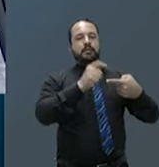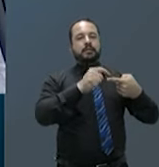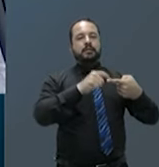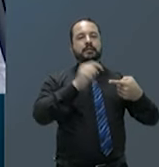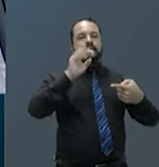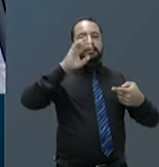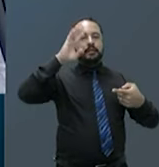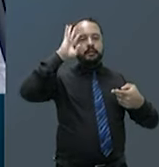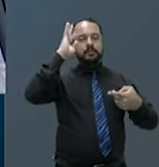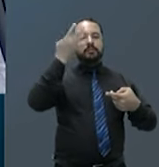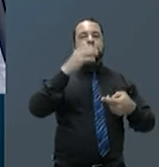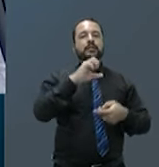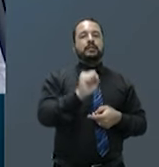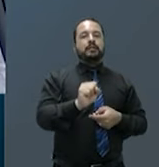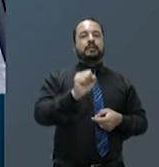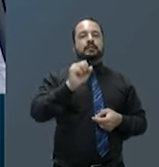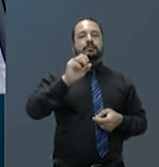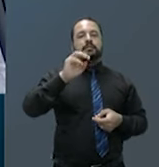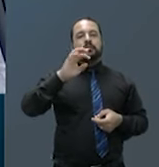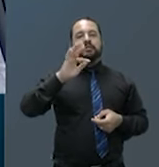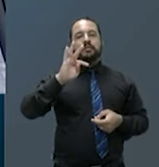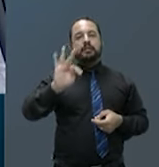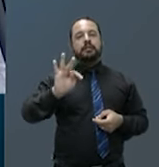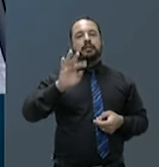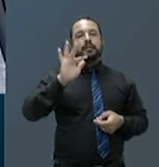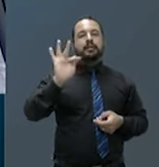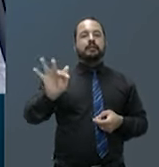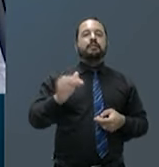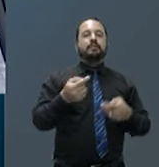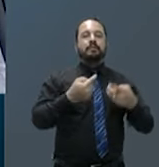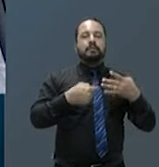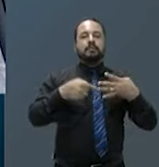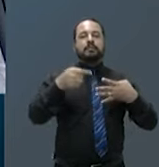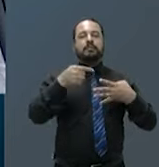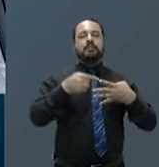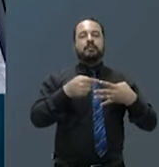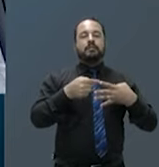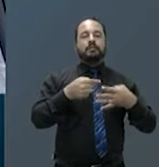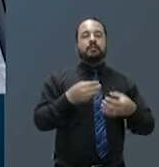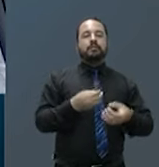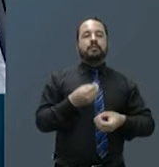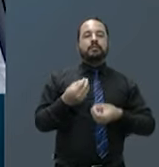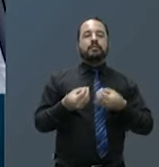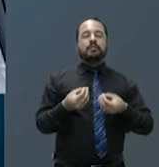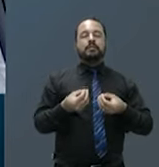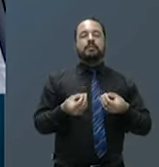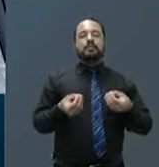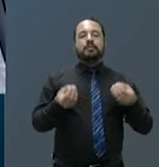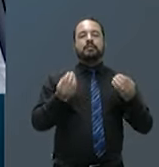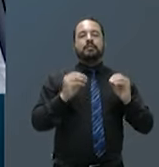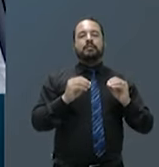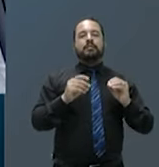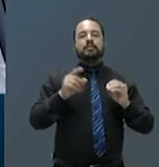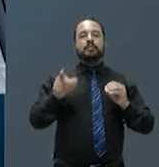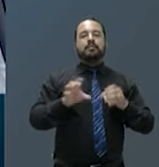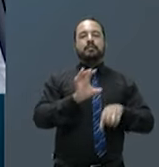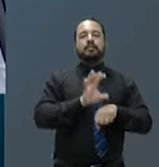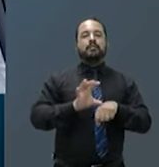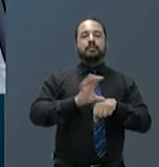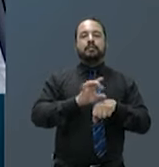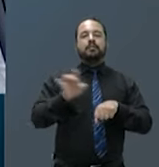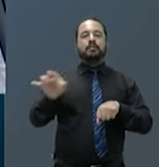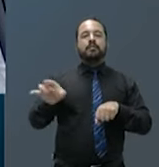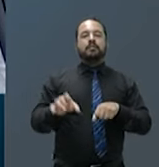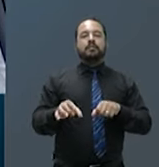tema lá no STF, fazer a adequação ou a remessa para a Corte Constitucional. Então,